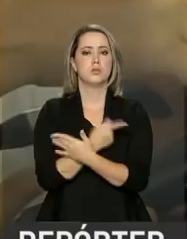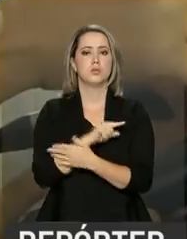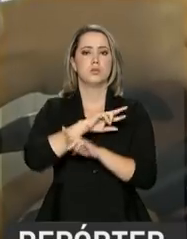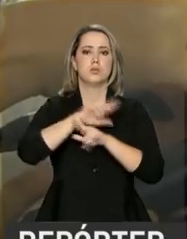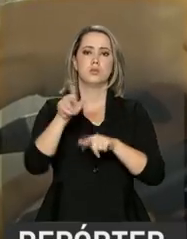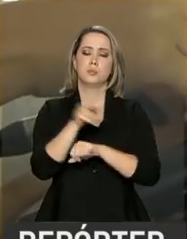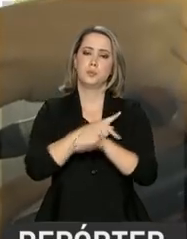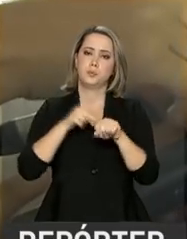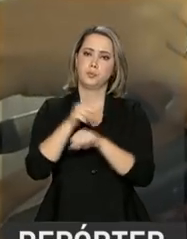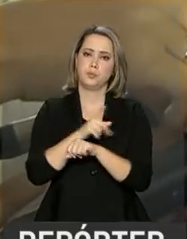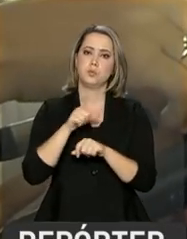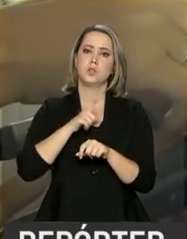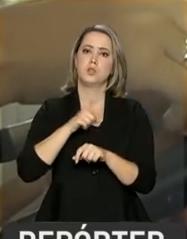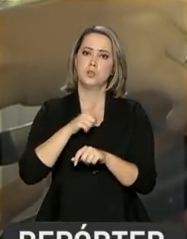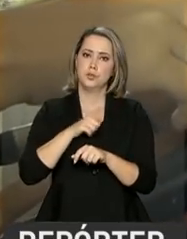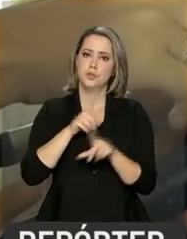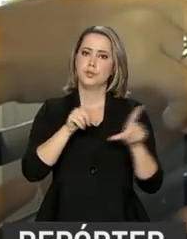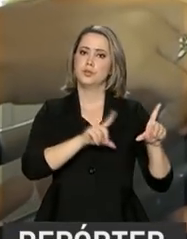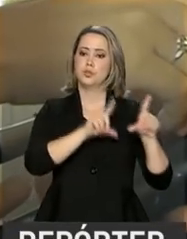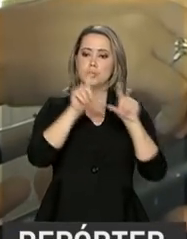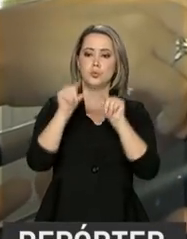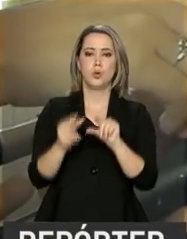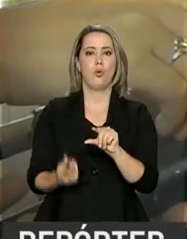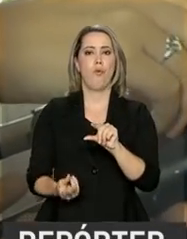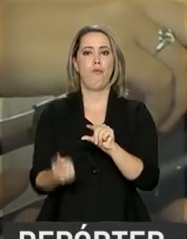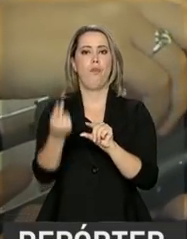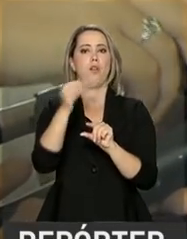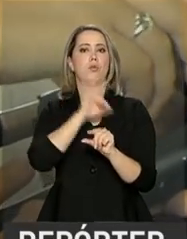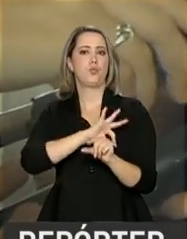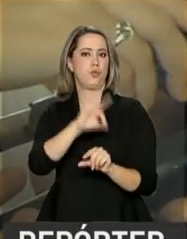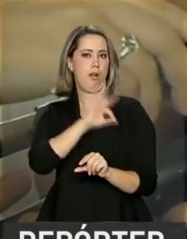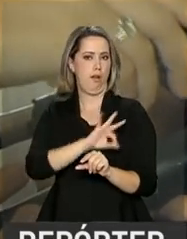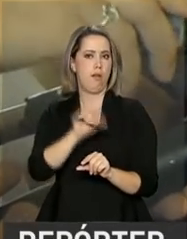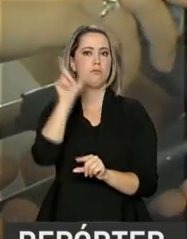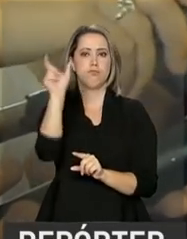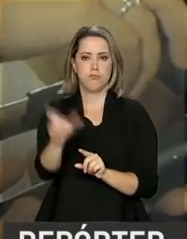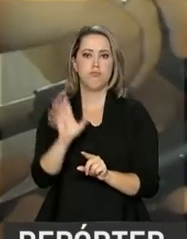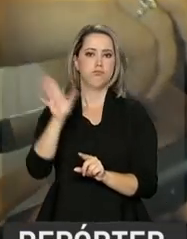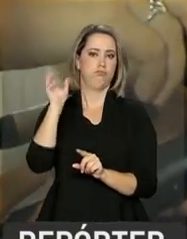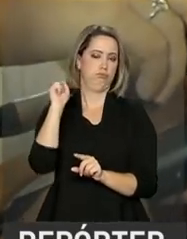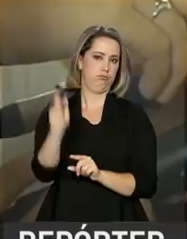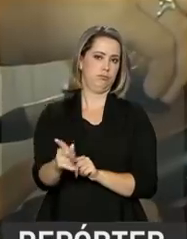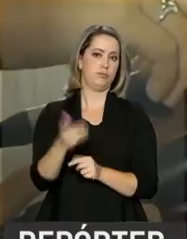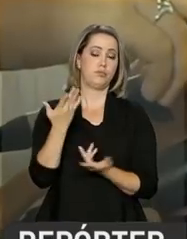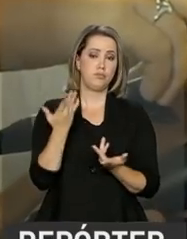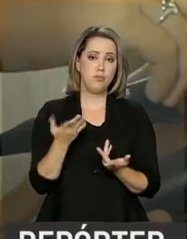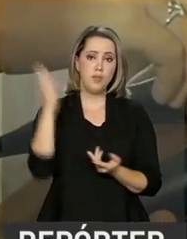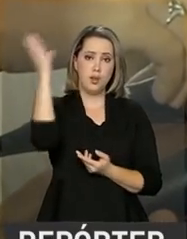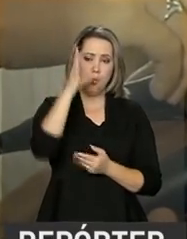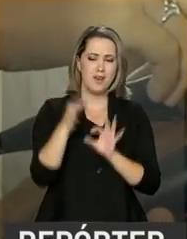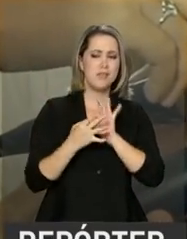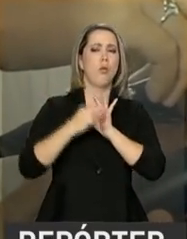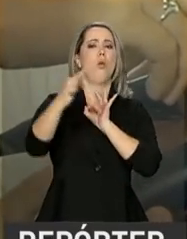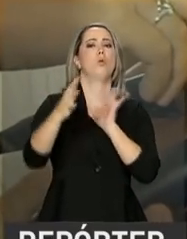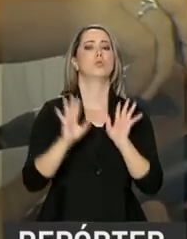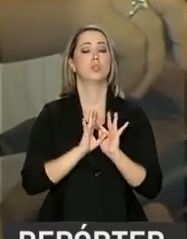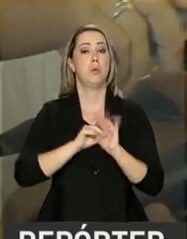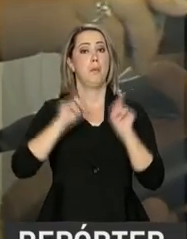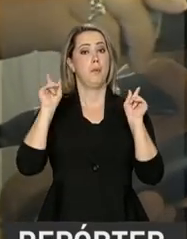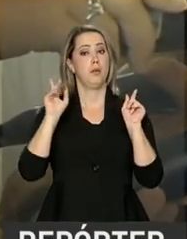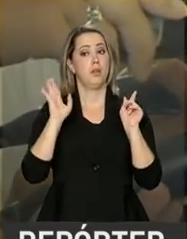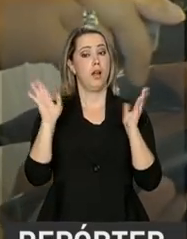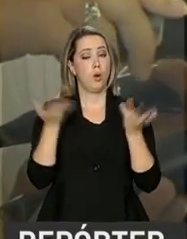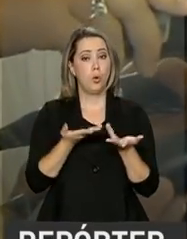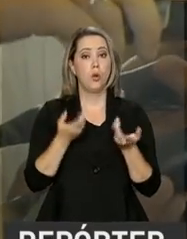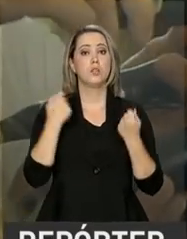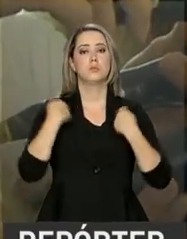países tiveram que diminuir o valor da aposentadoria do brasil longe disso está na